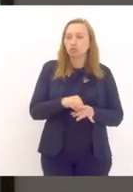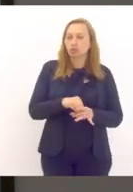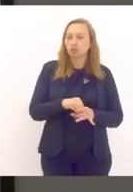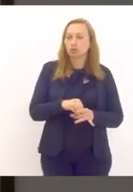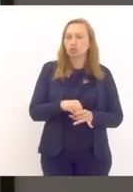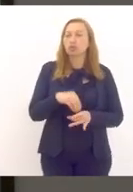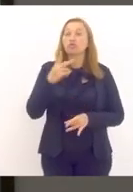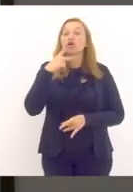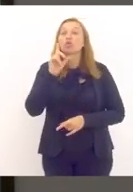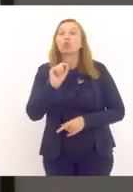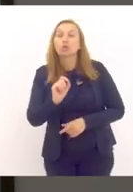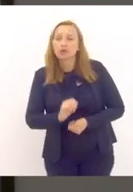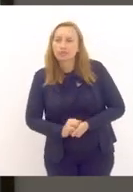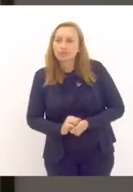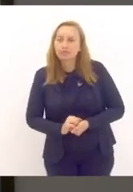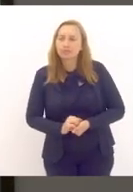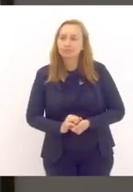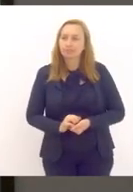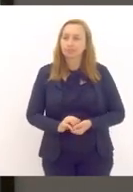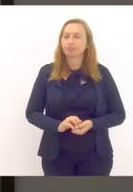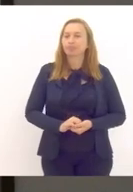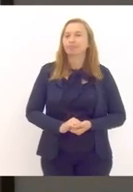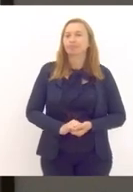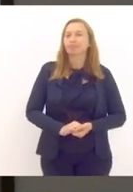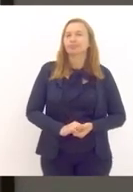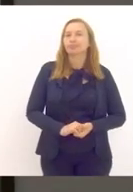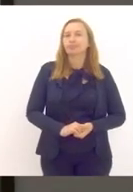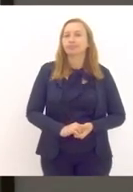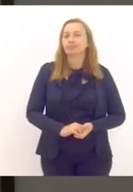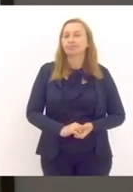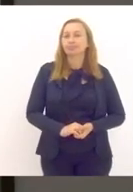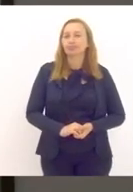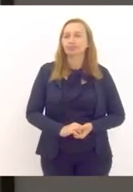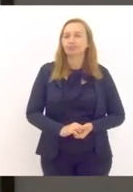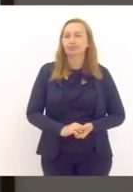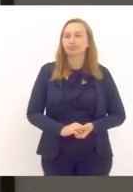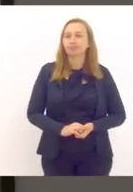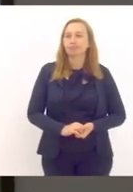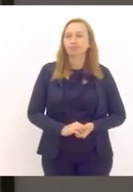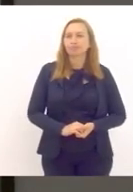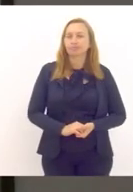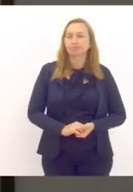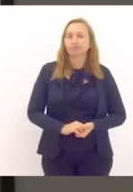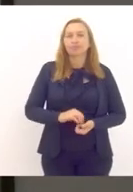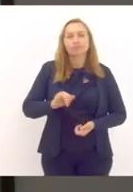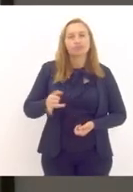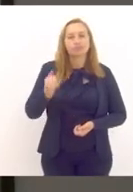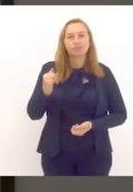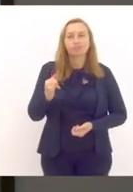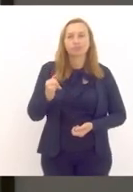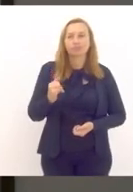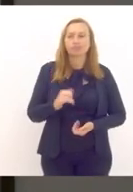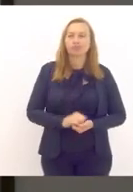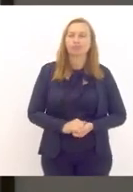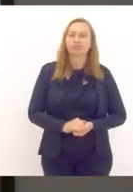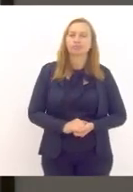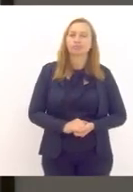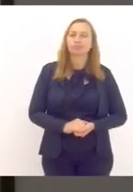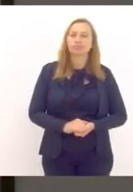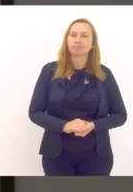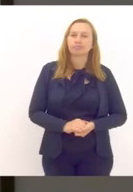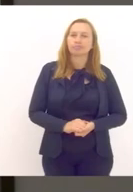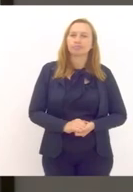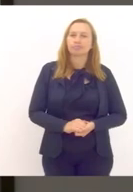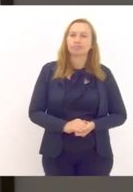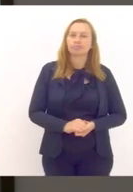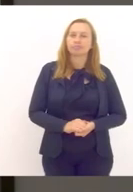estou te dizendo aqui? Que o que nós temos... de juros passivos é de tal